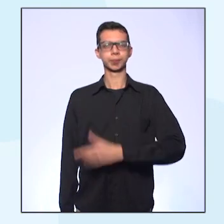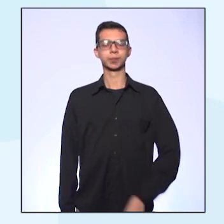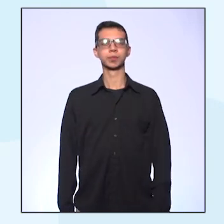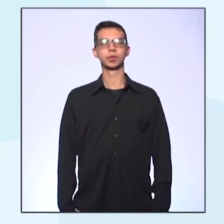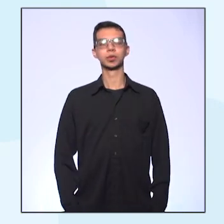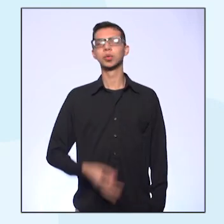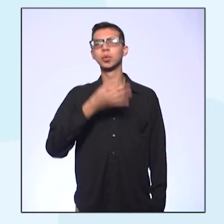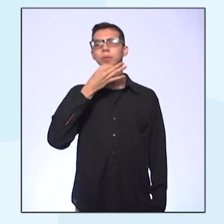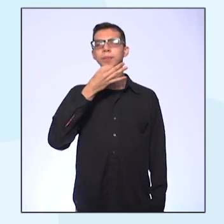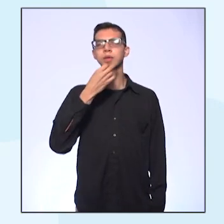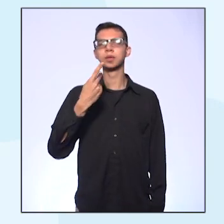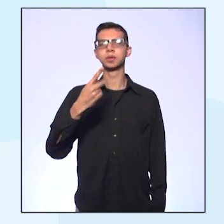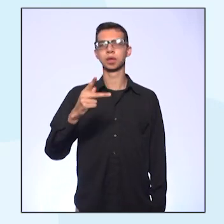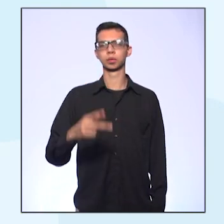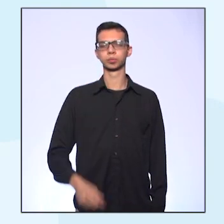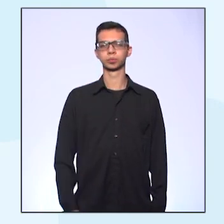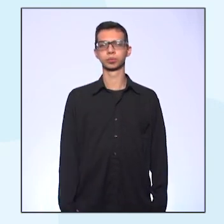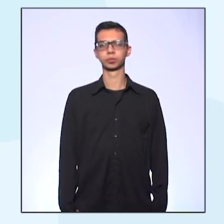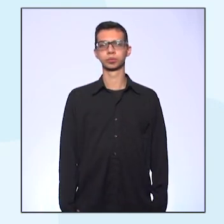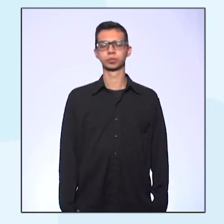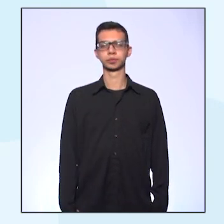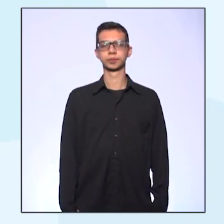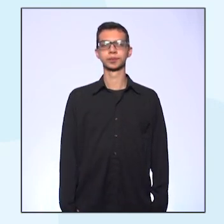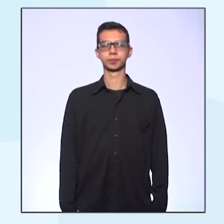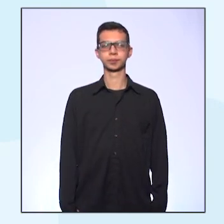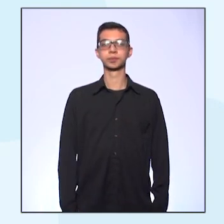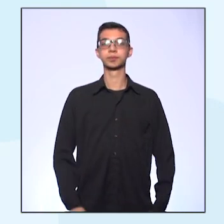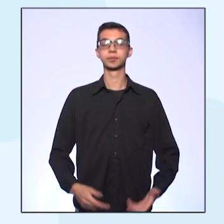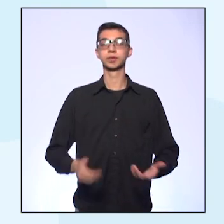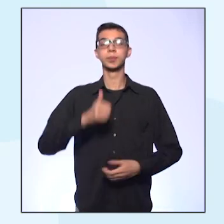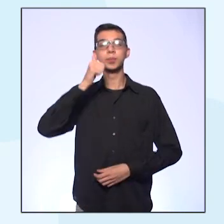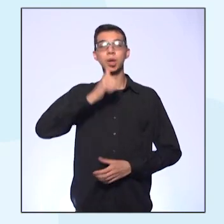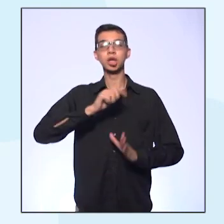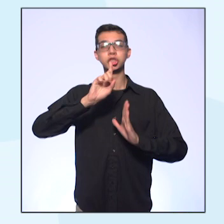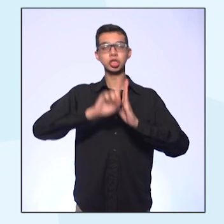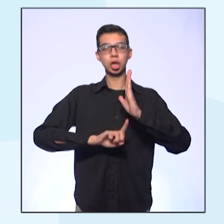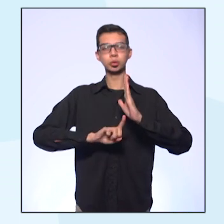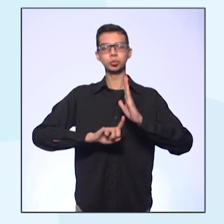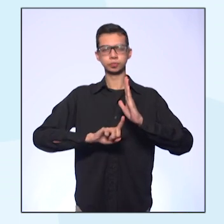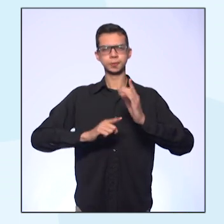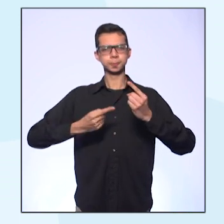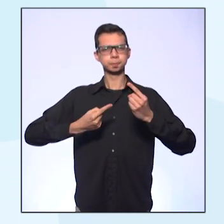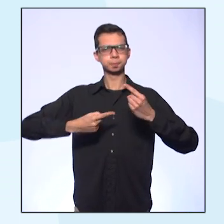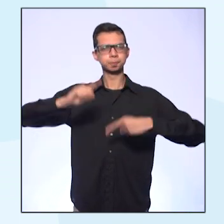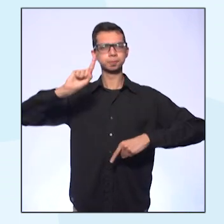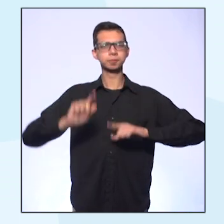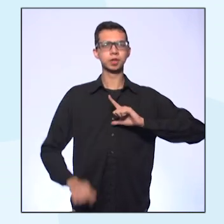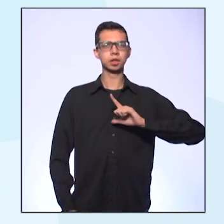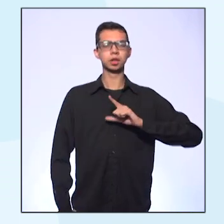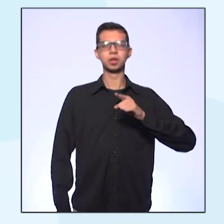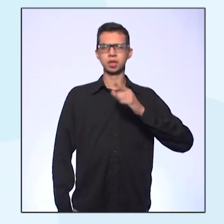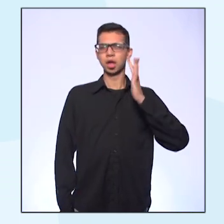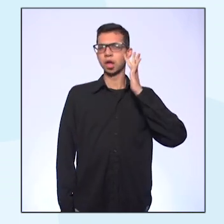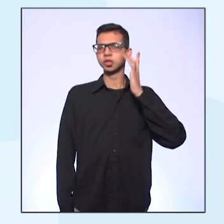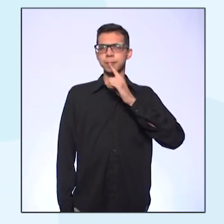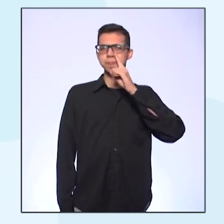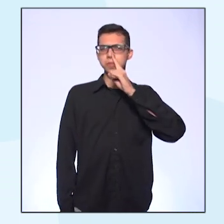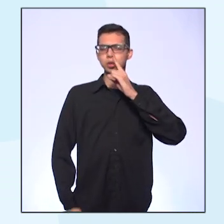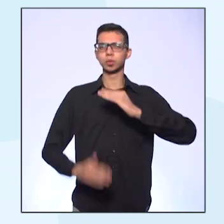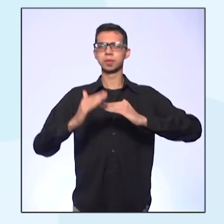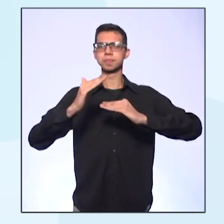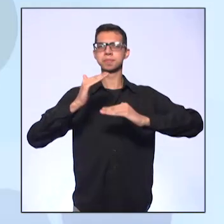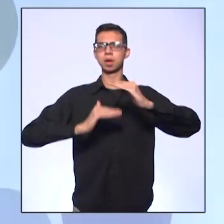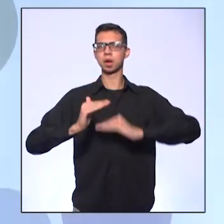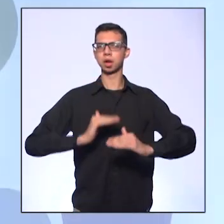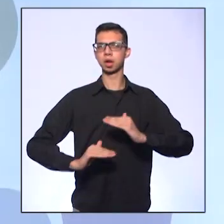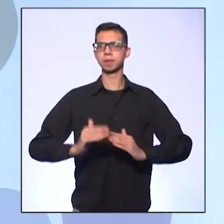opinião, os avanços nos direitos adquiridos pelas mulheres correm risco de retrocesso? Ou seja, tudo aquilo que vocês falaram agora há pouco para a